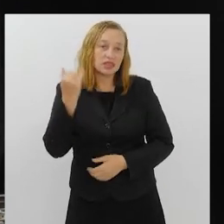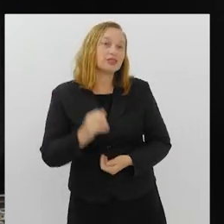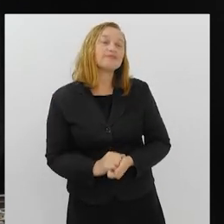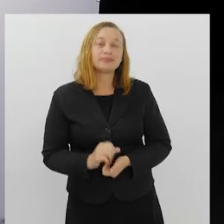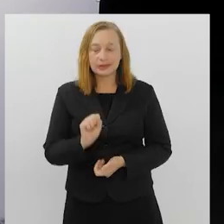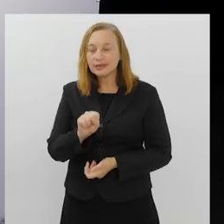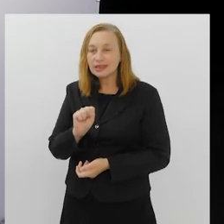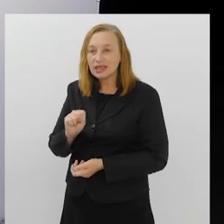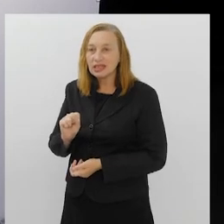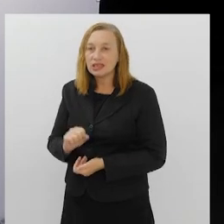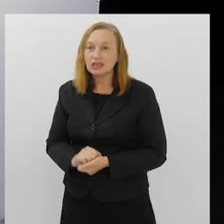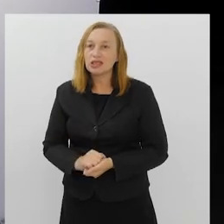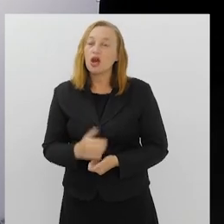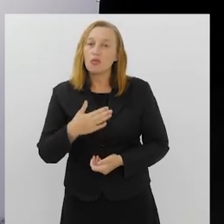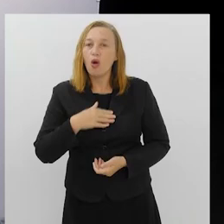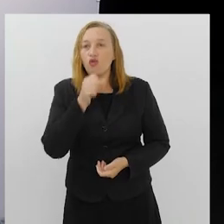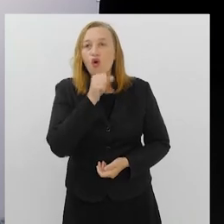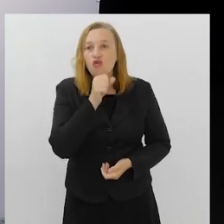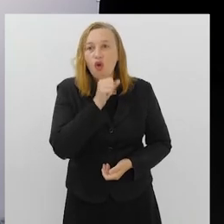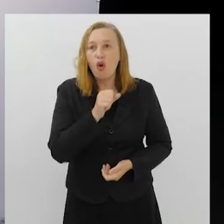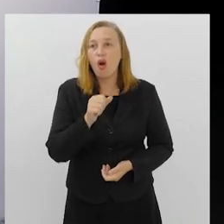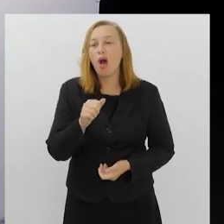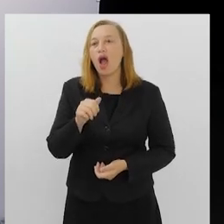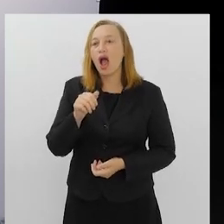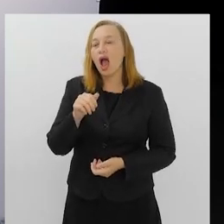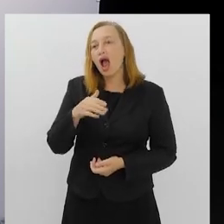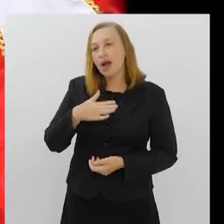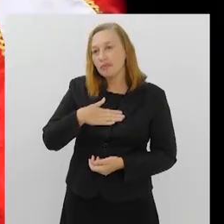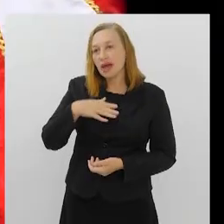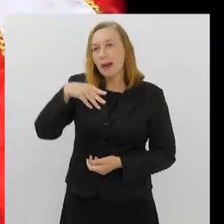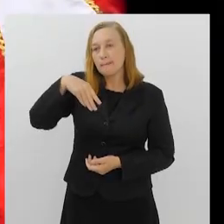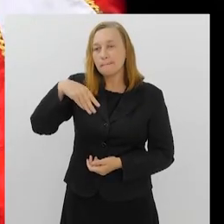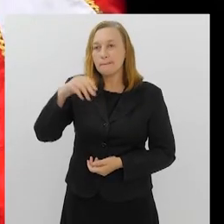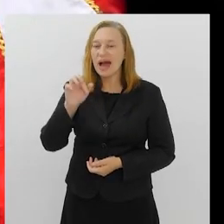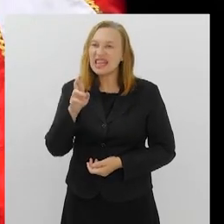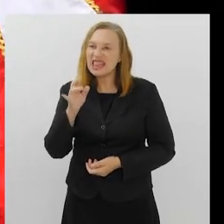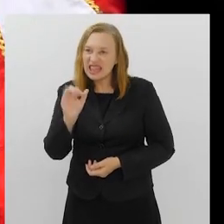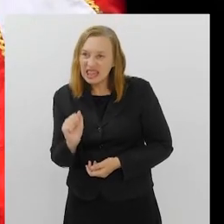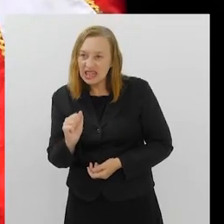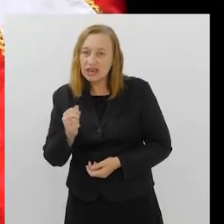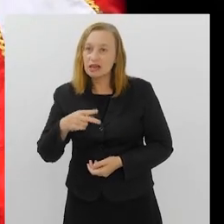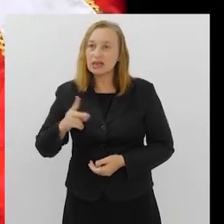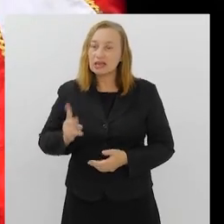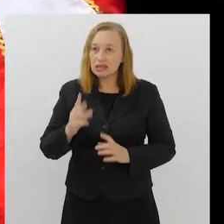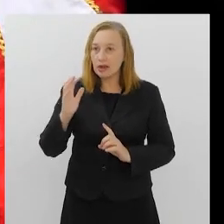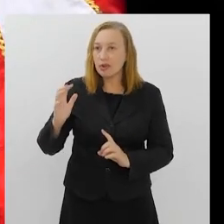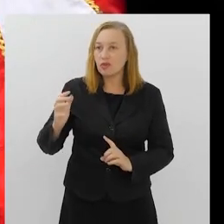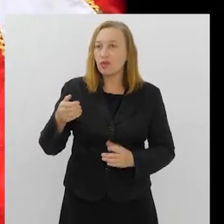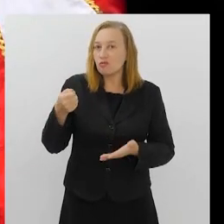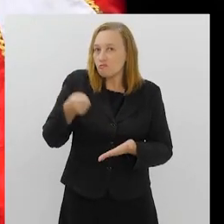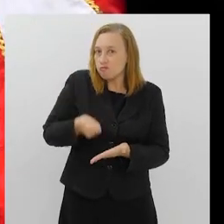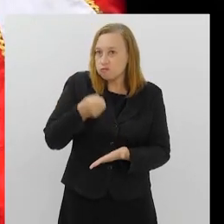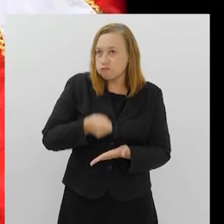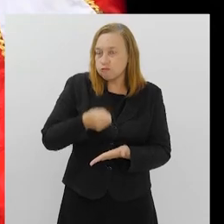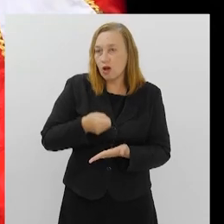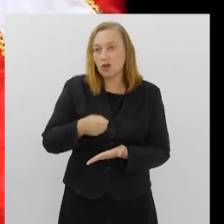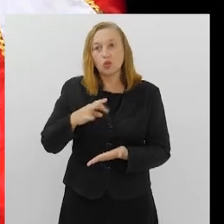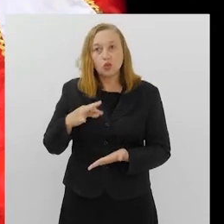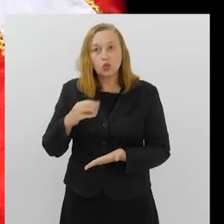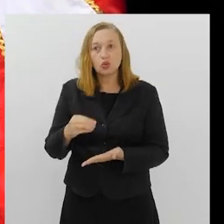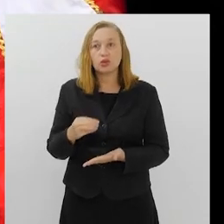importantíssimo, né? Importantíssimo demais. Os meus avós, a minha madrinha, desde pequena sempre fui muito cobrada com isso,